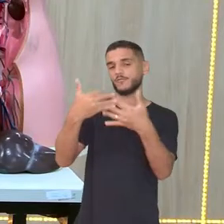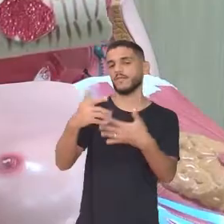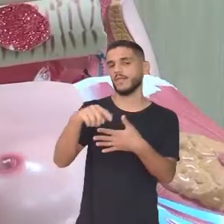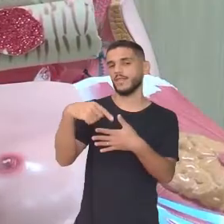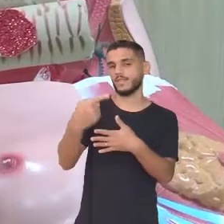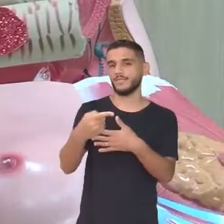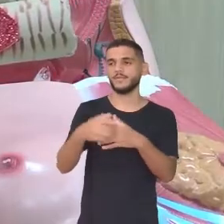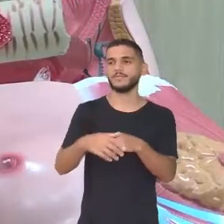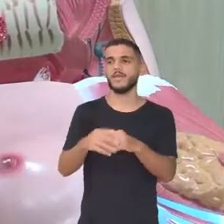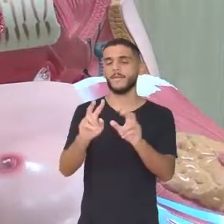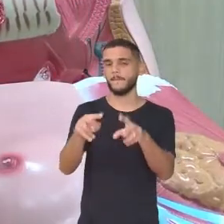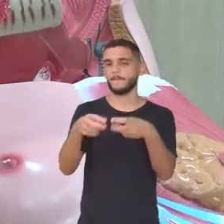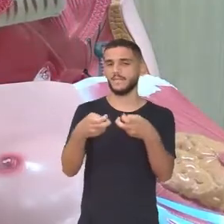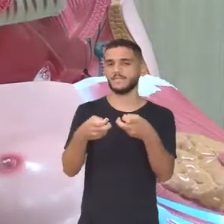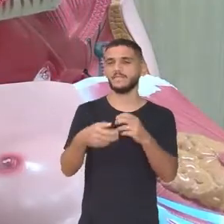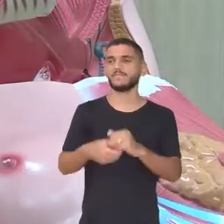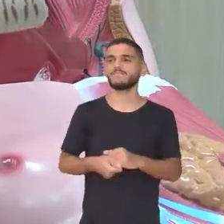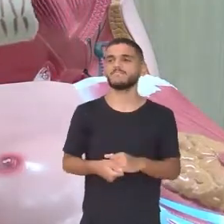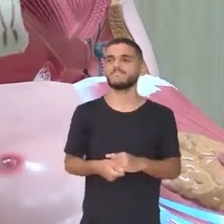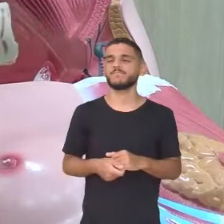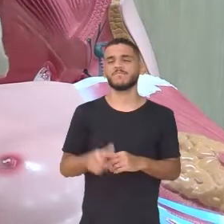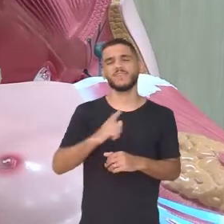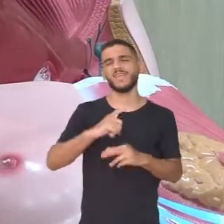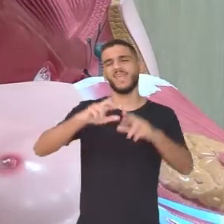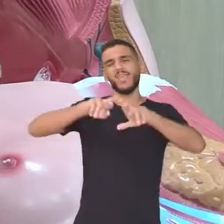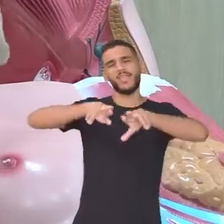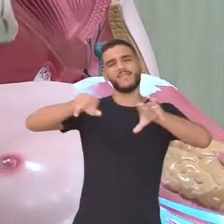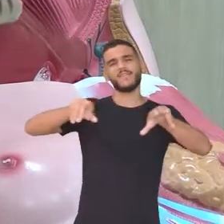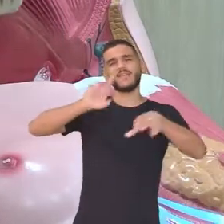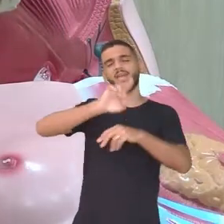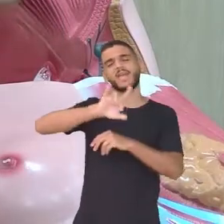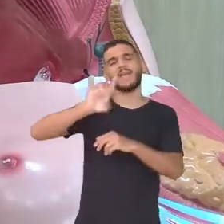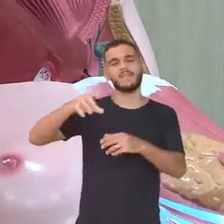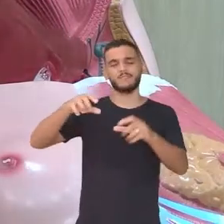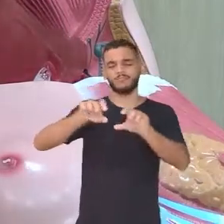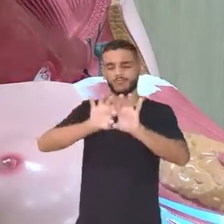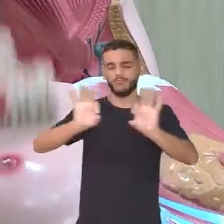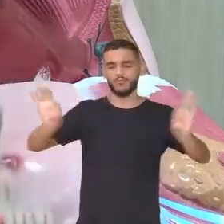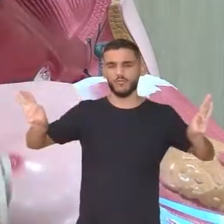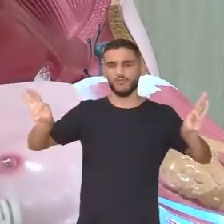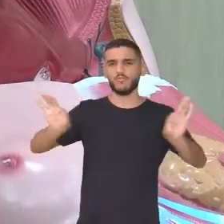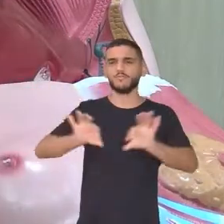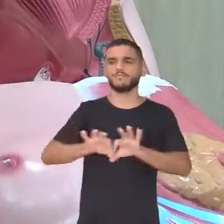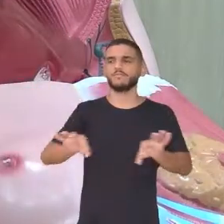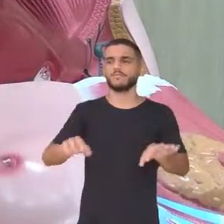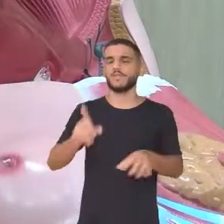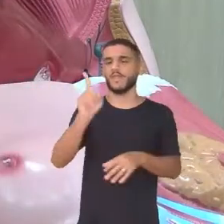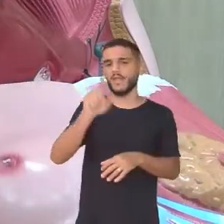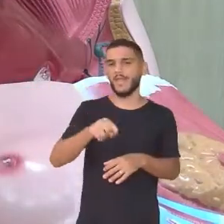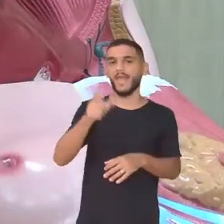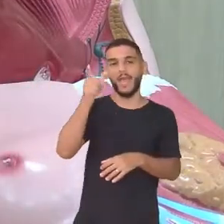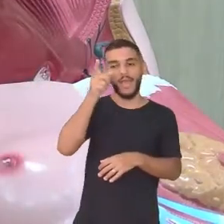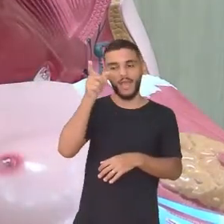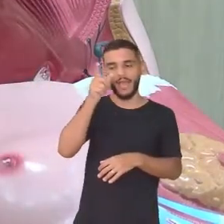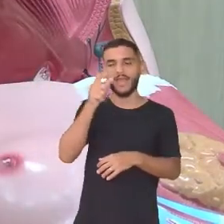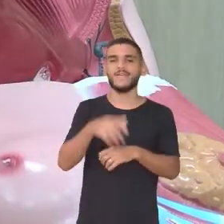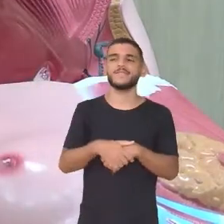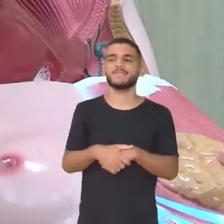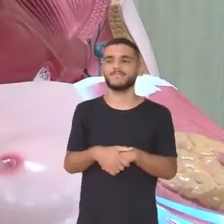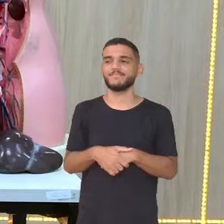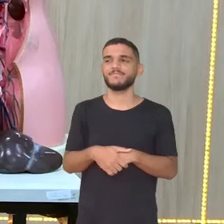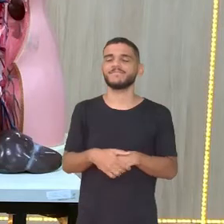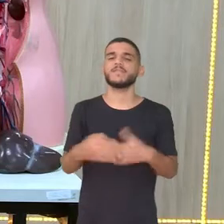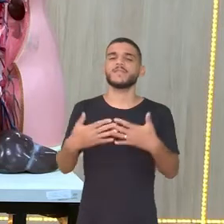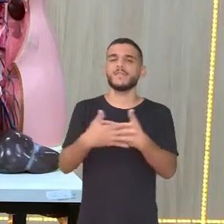quando observam o núcleo? Alguma coisa diferente em cada um desses tubinhos? Vejam que interessante. Então, é na questão do